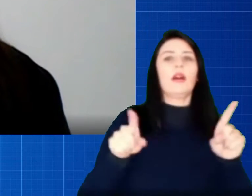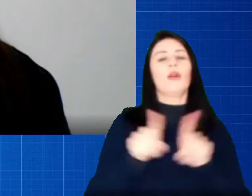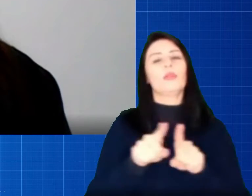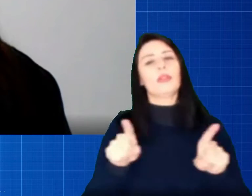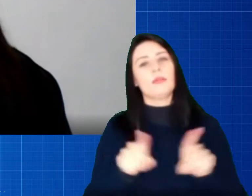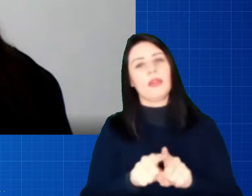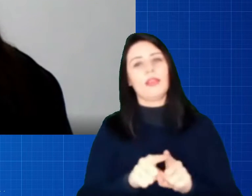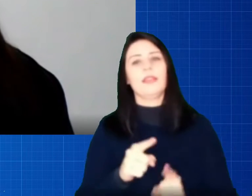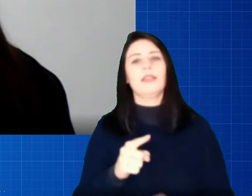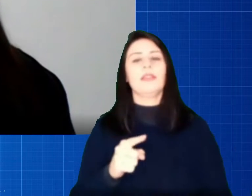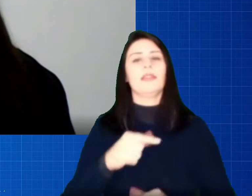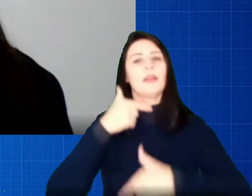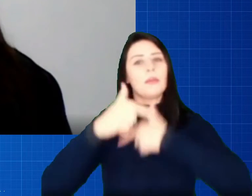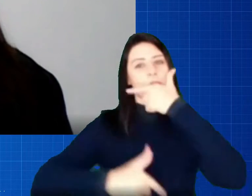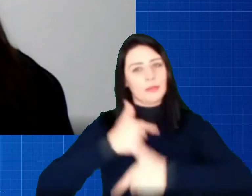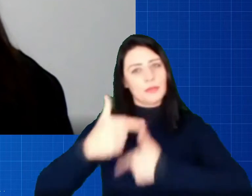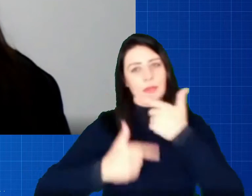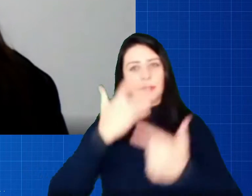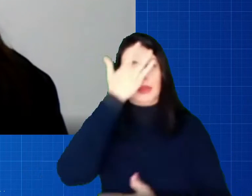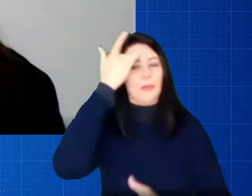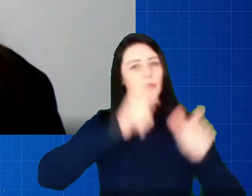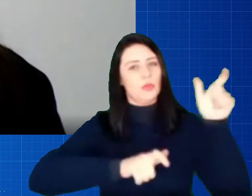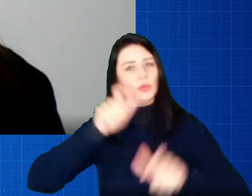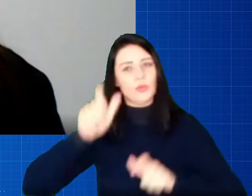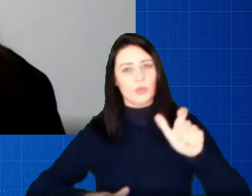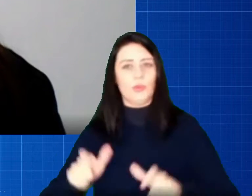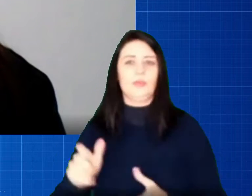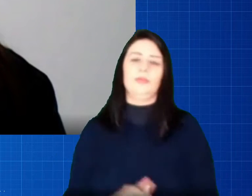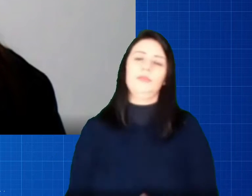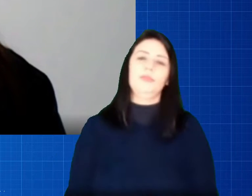saúde do trabalhador. É com você, Tili.